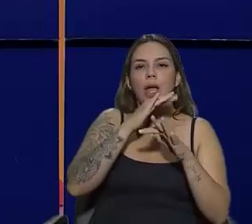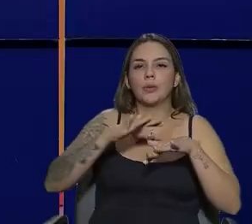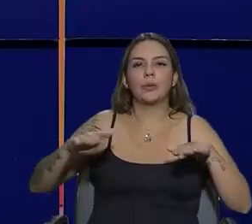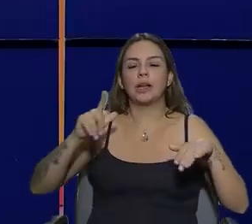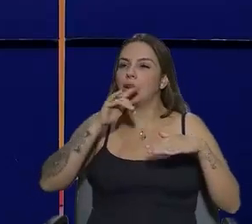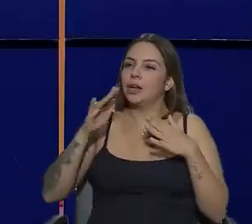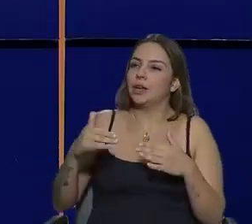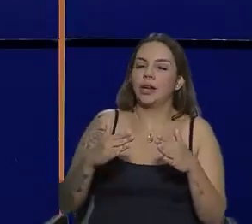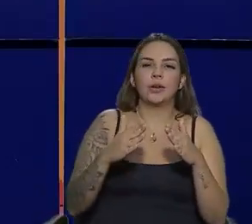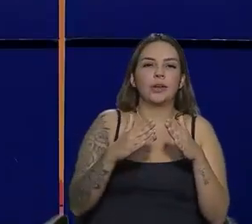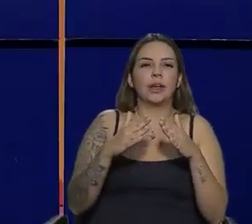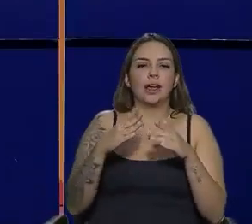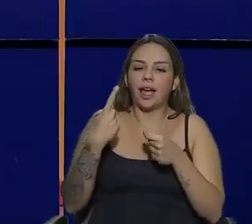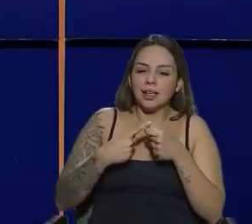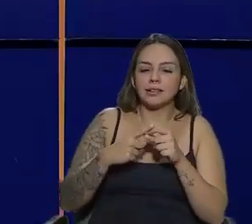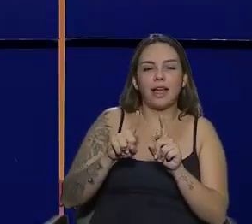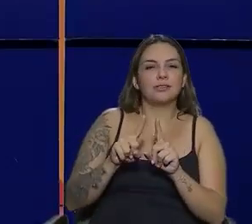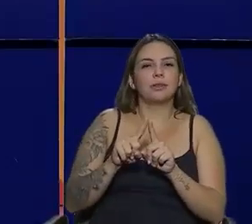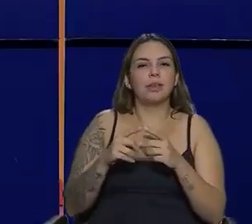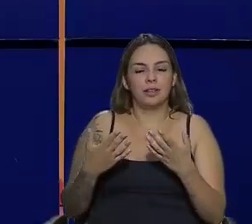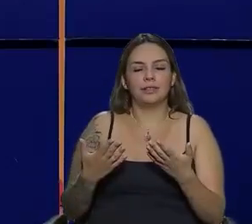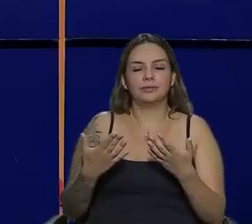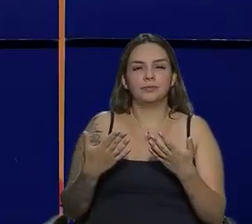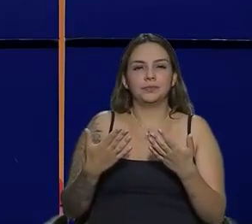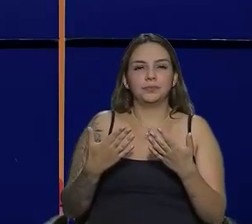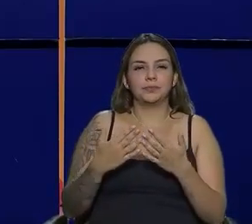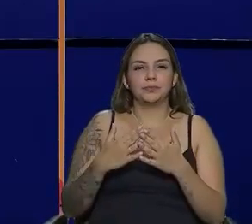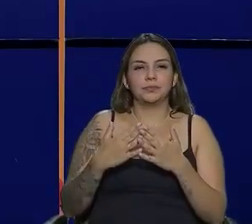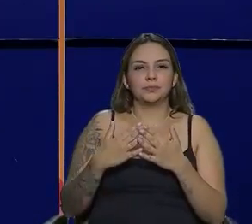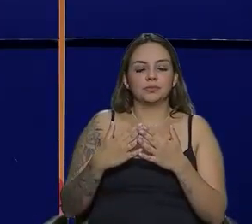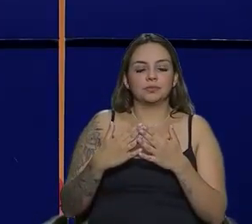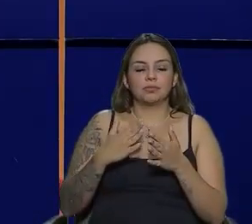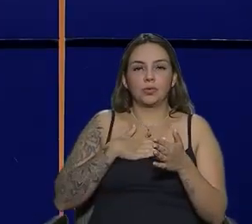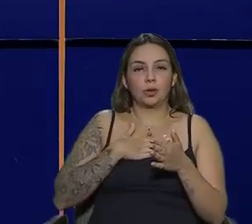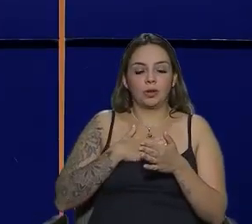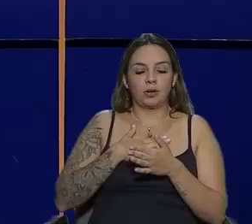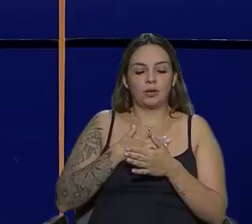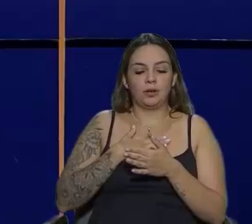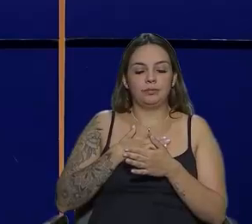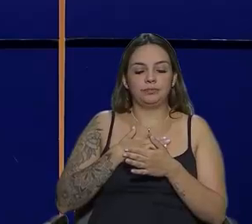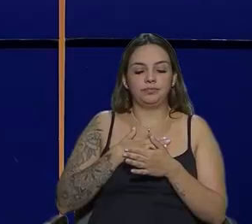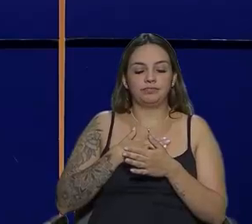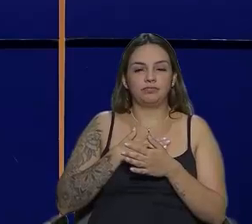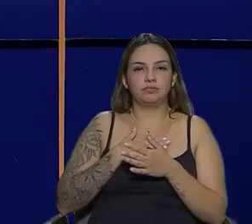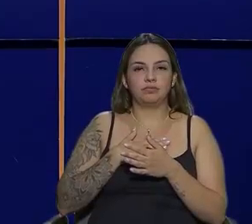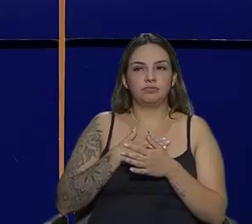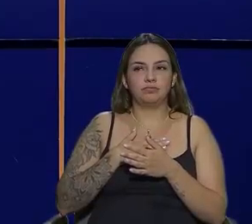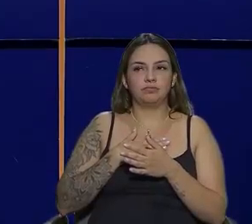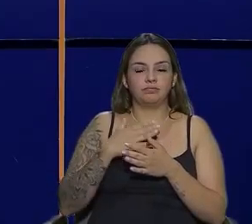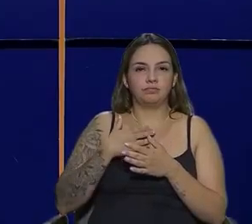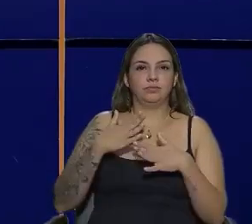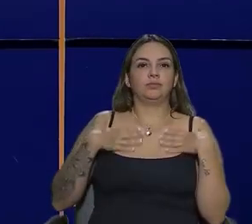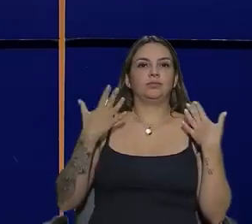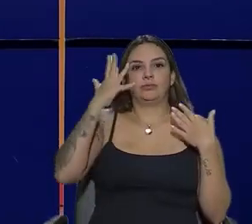nem até a própria cidade mesmo. Então, o meu êxtase porque eu ainda